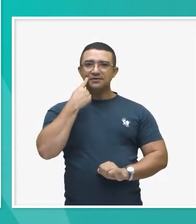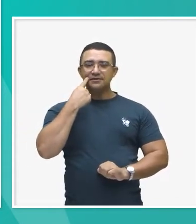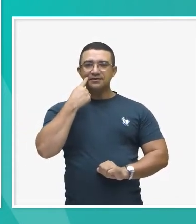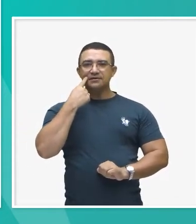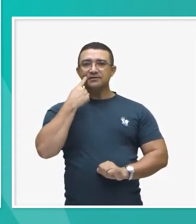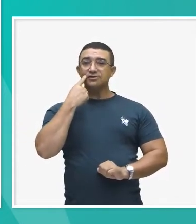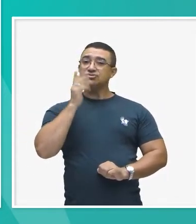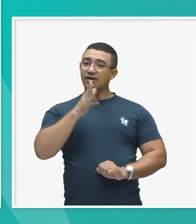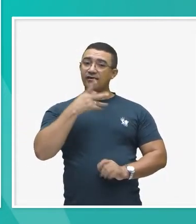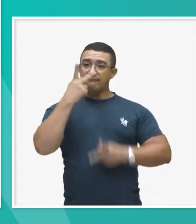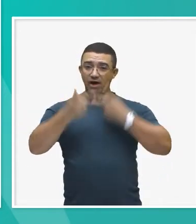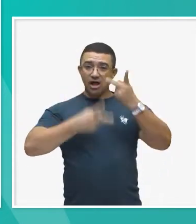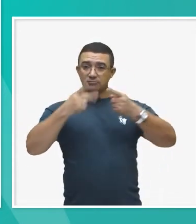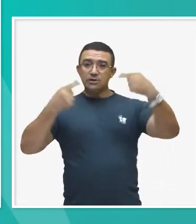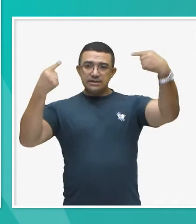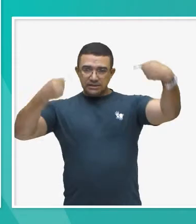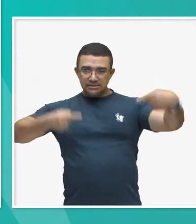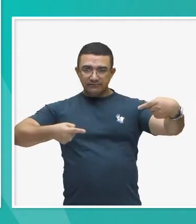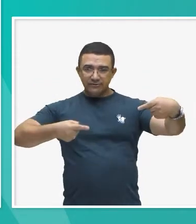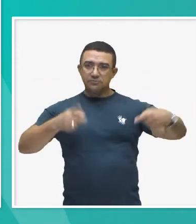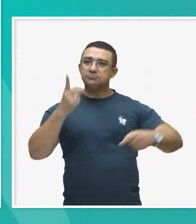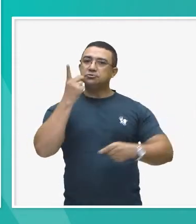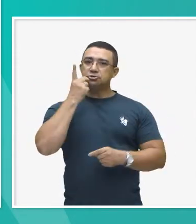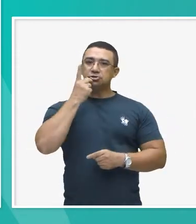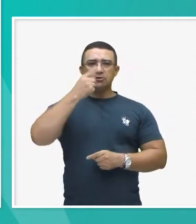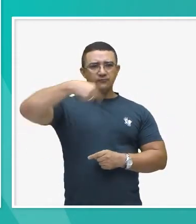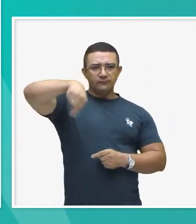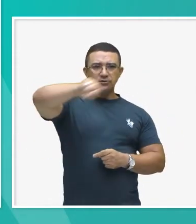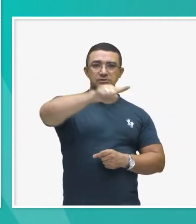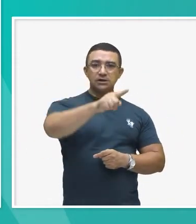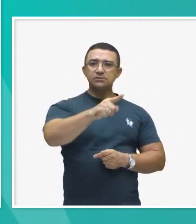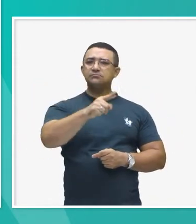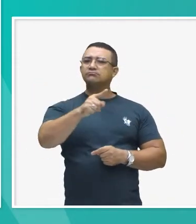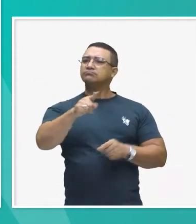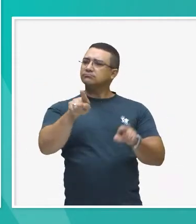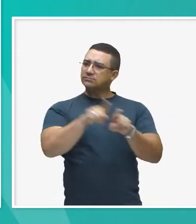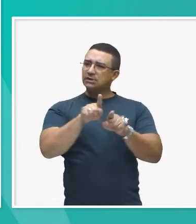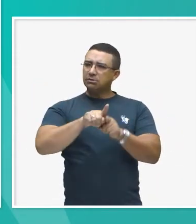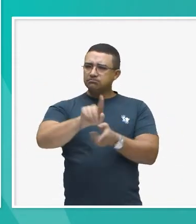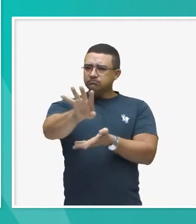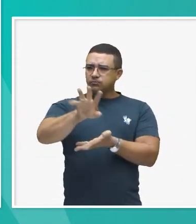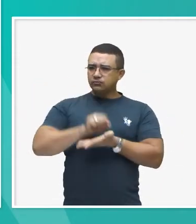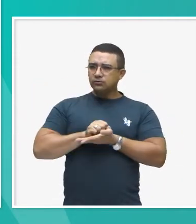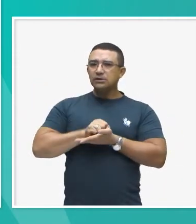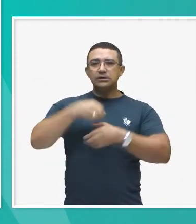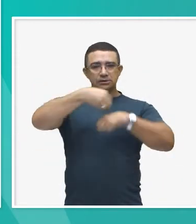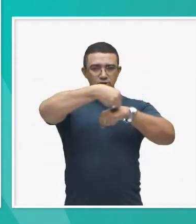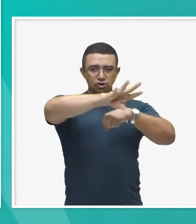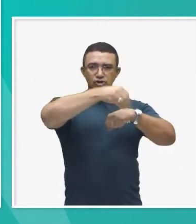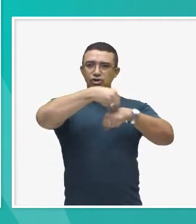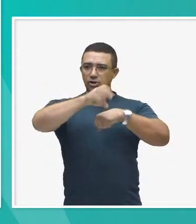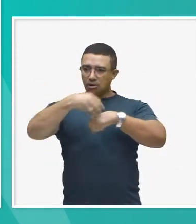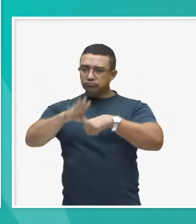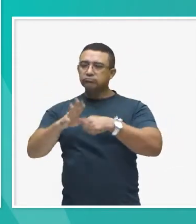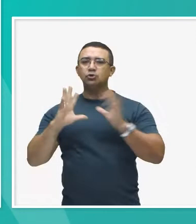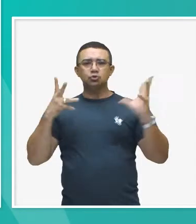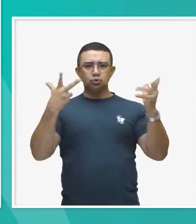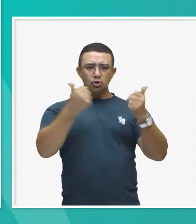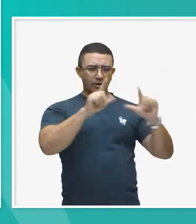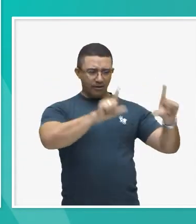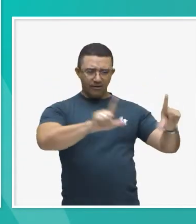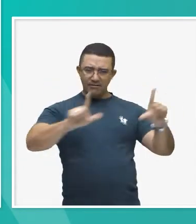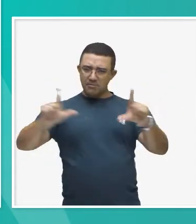falando sobre o desafio do dia. Vocês peguem essas dicas, tá, gente? Porque todas essas imagens, toda essa situação,